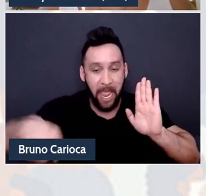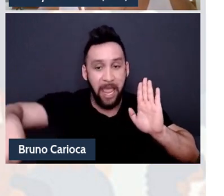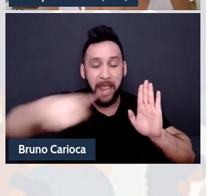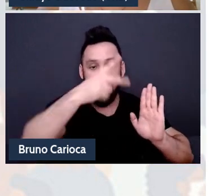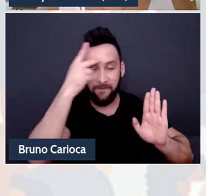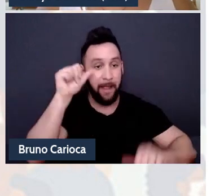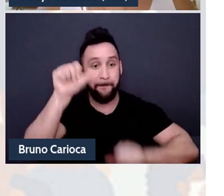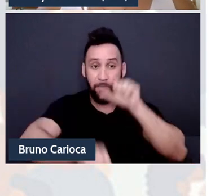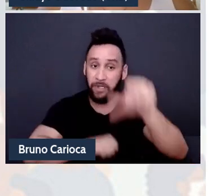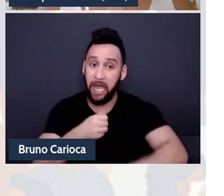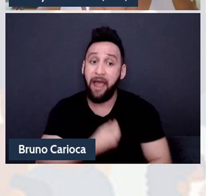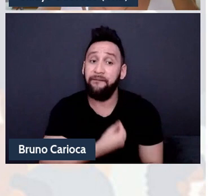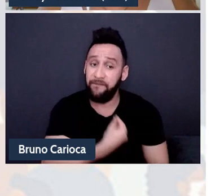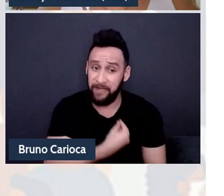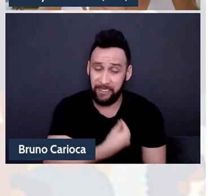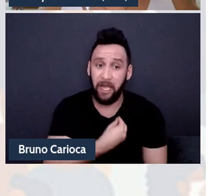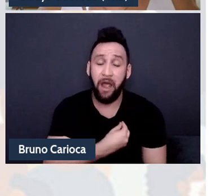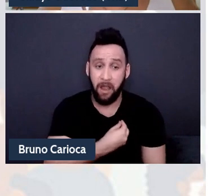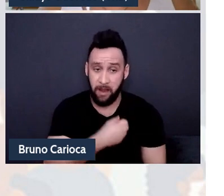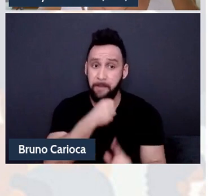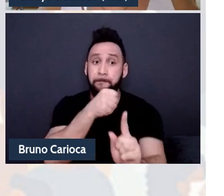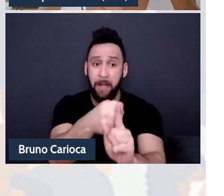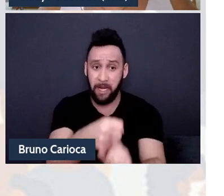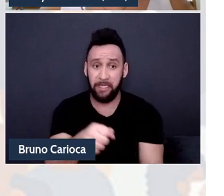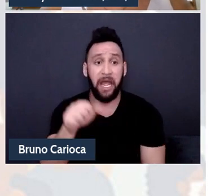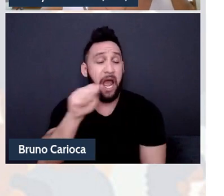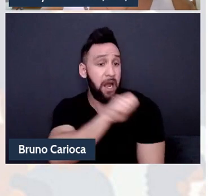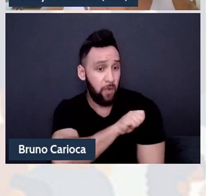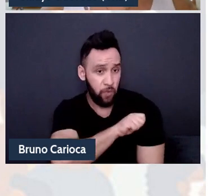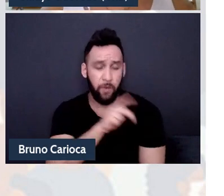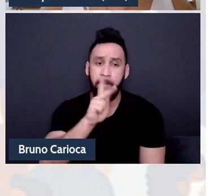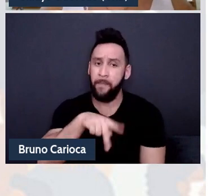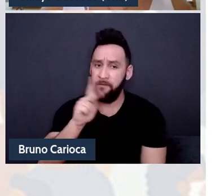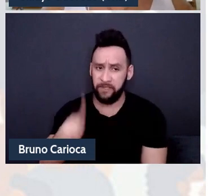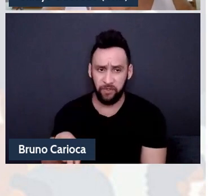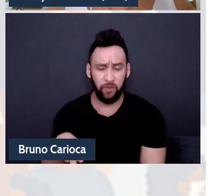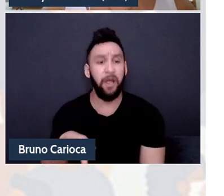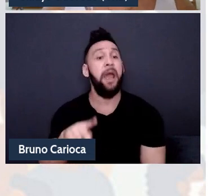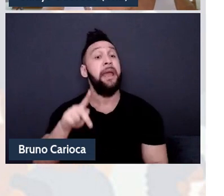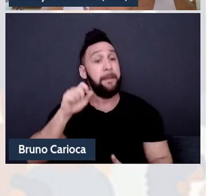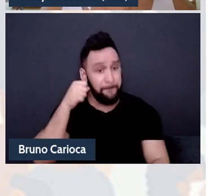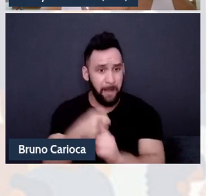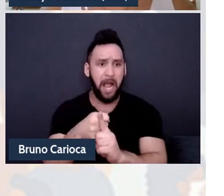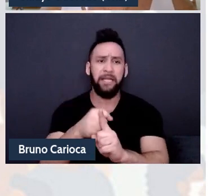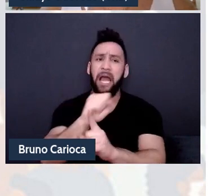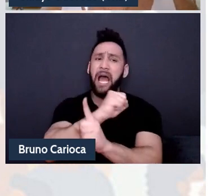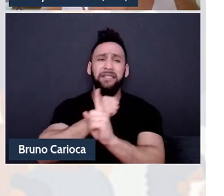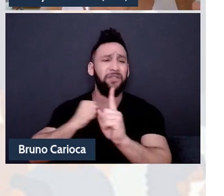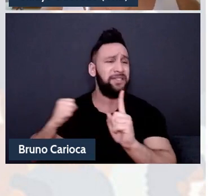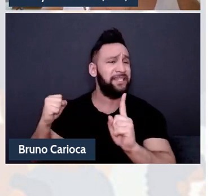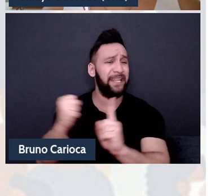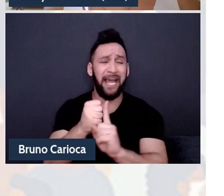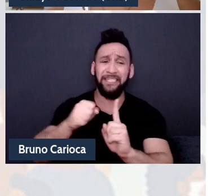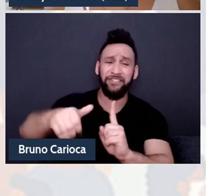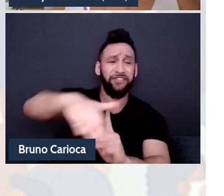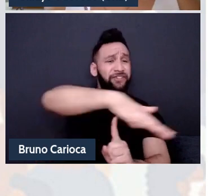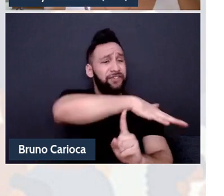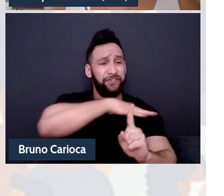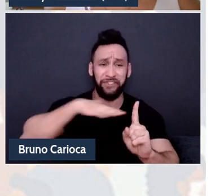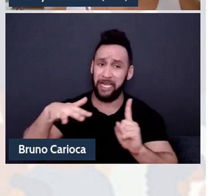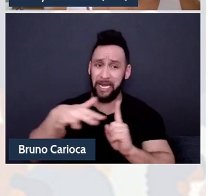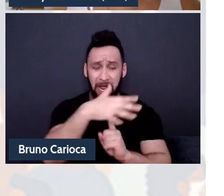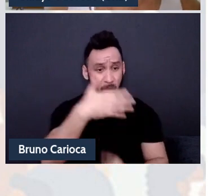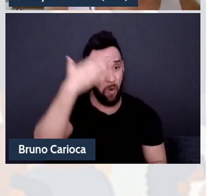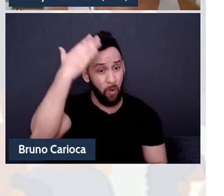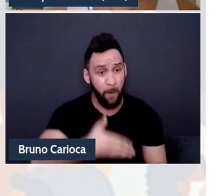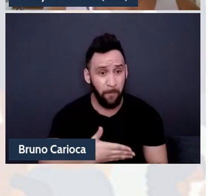né? E a gente poderia ampliar, moldam a vida da sociedade como um todo, como a gente pôde ver pelas